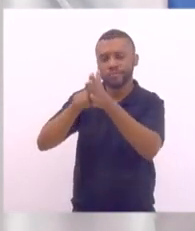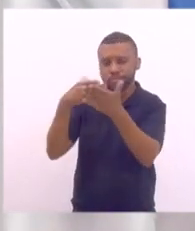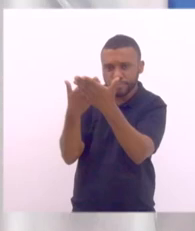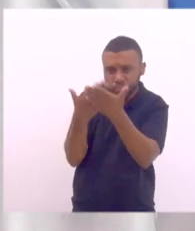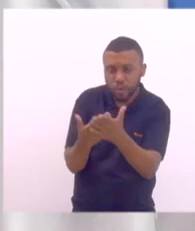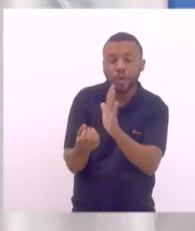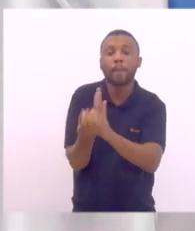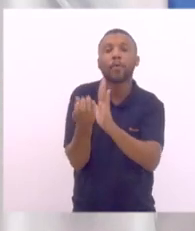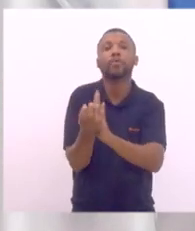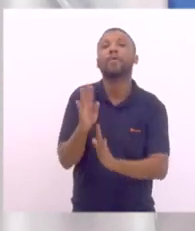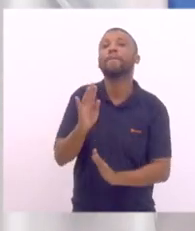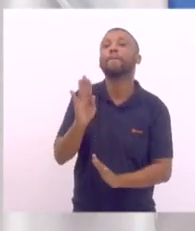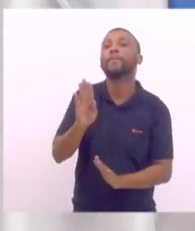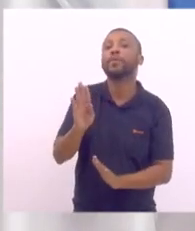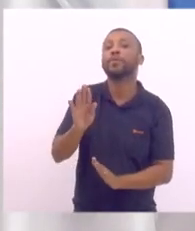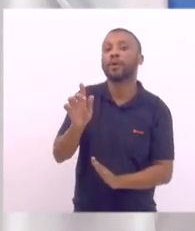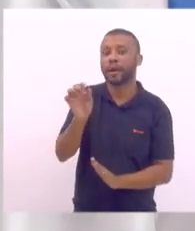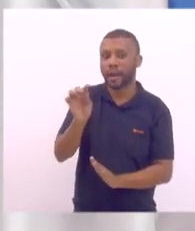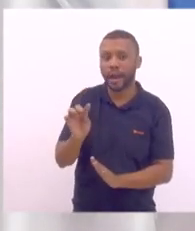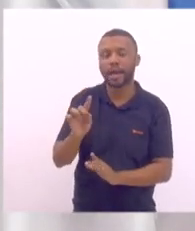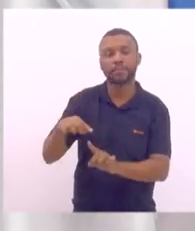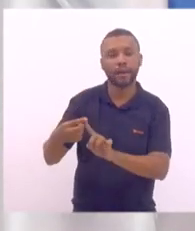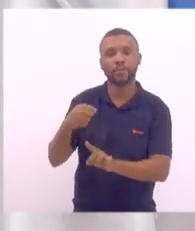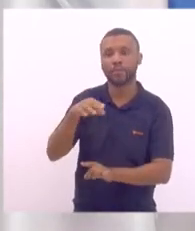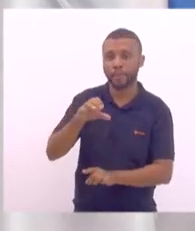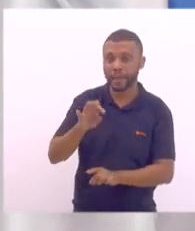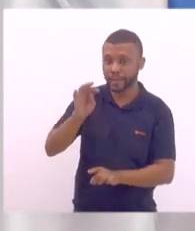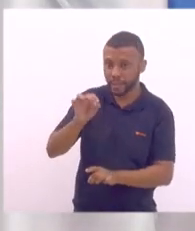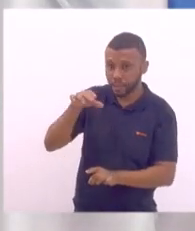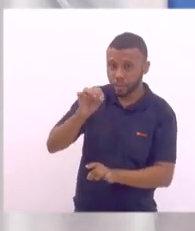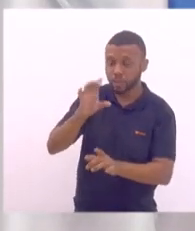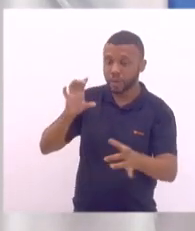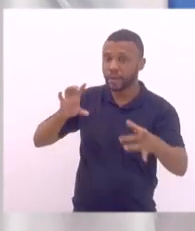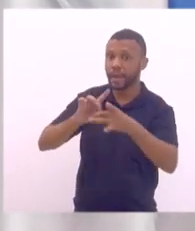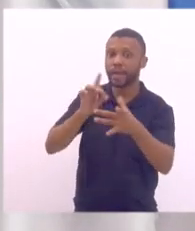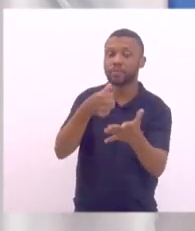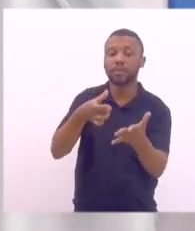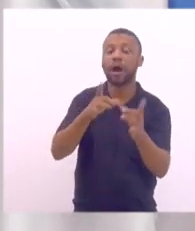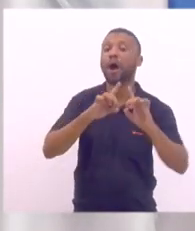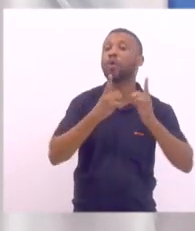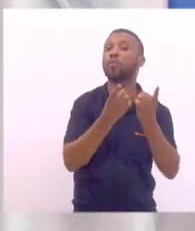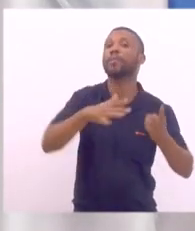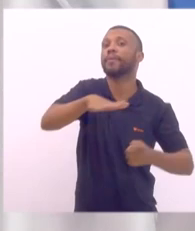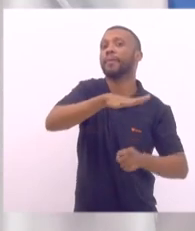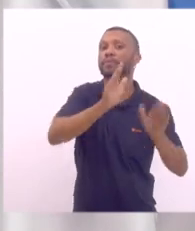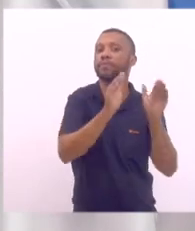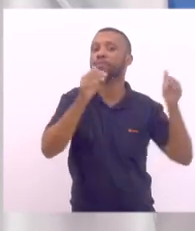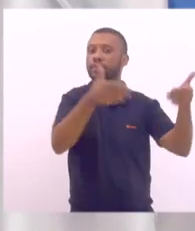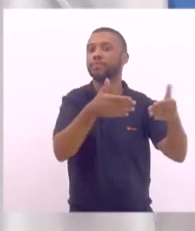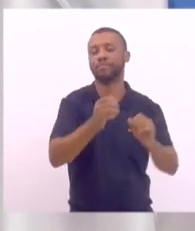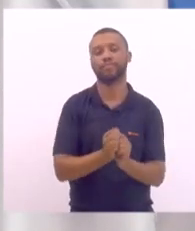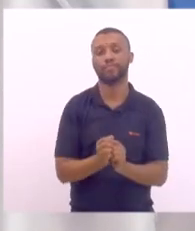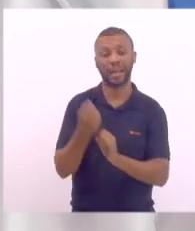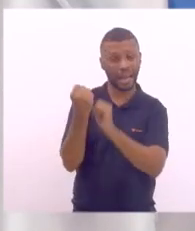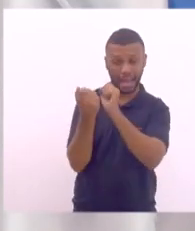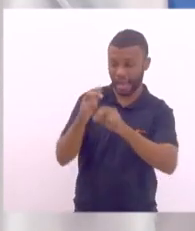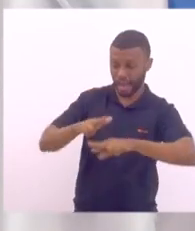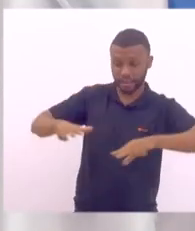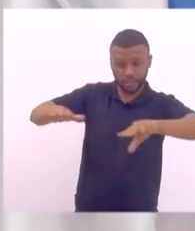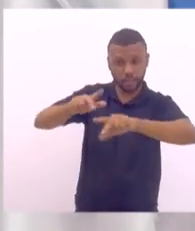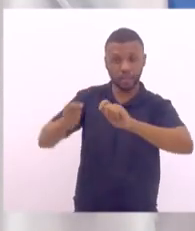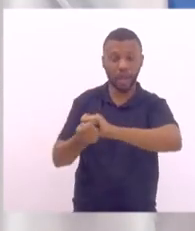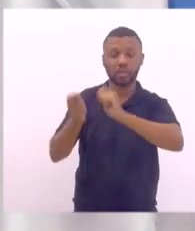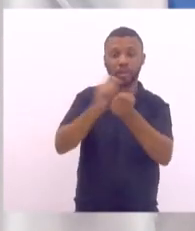biogás, biometano do Estado, com análise comparativa do setor. Se o senhor quiser que eu dê uma sugestão... Parei que eu estou indo